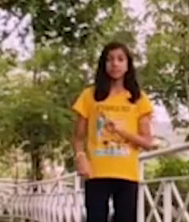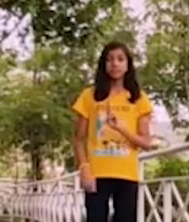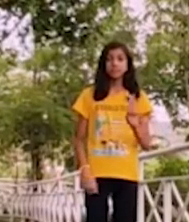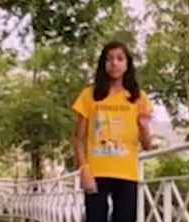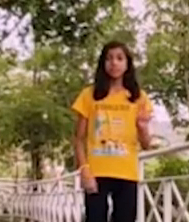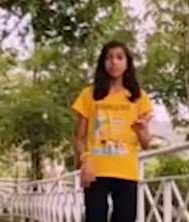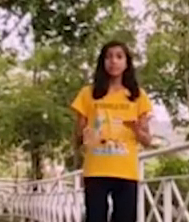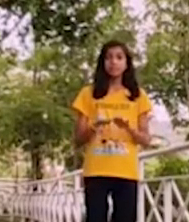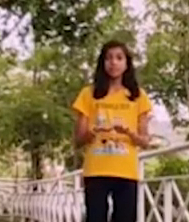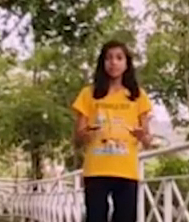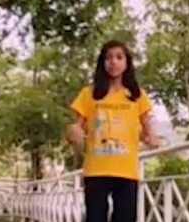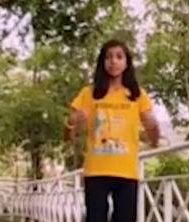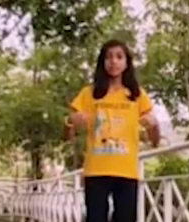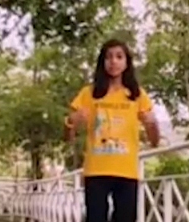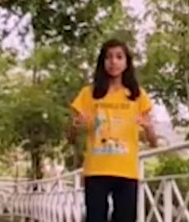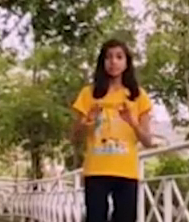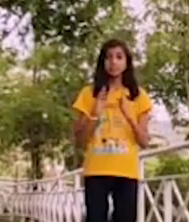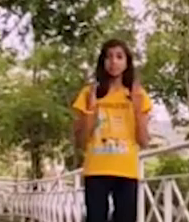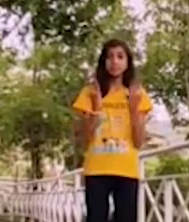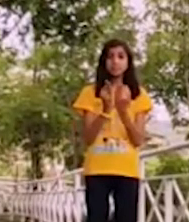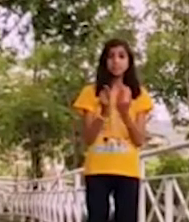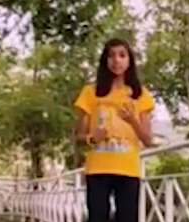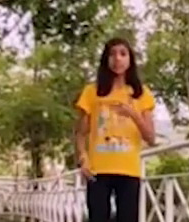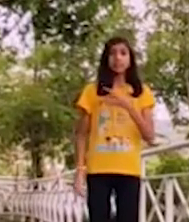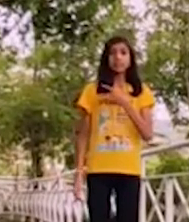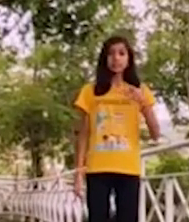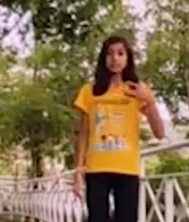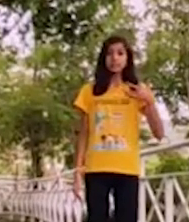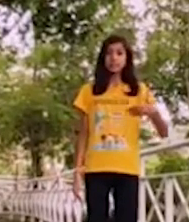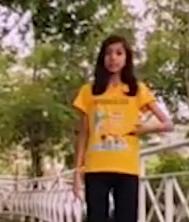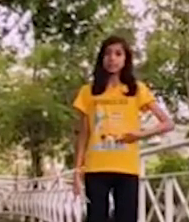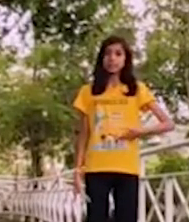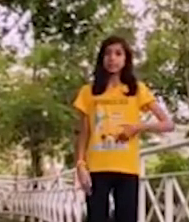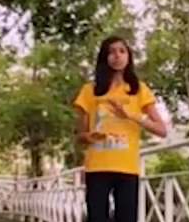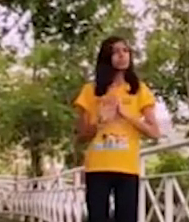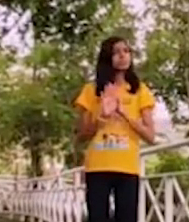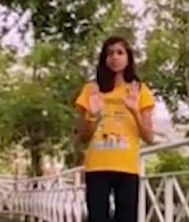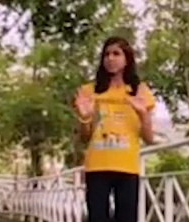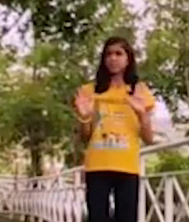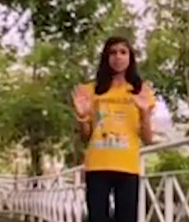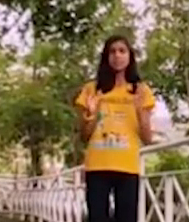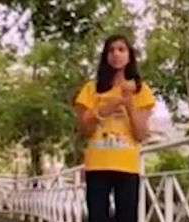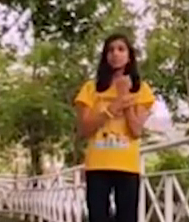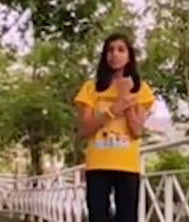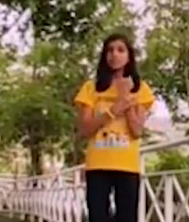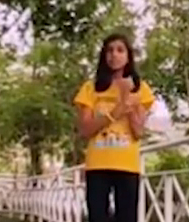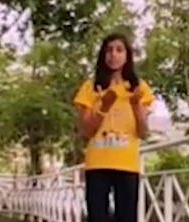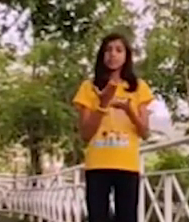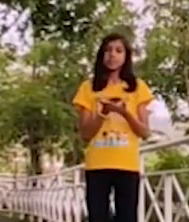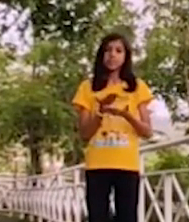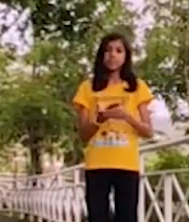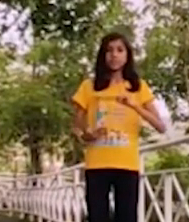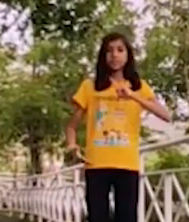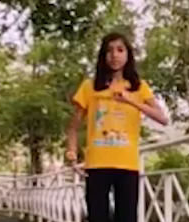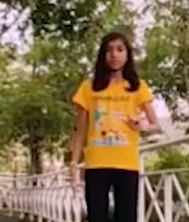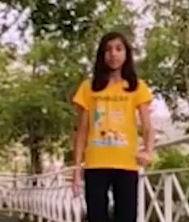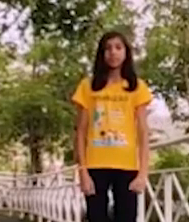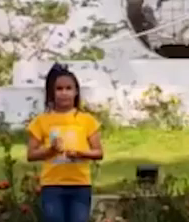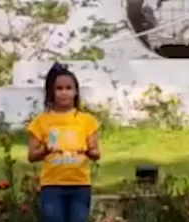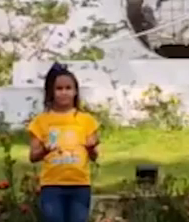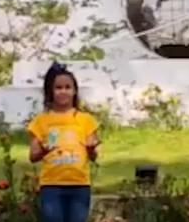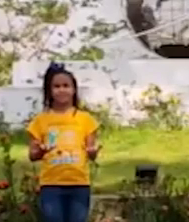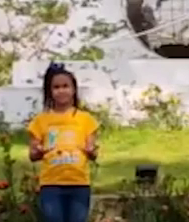de Literatura, Cultura e Turismo da região dos Cocais. Este ano, a feira traz como tema garantir os direitos de crianças e adolescentes.